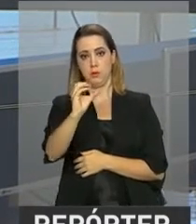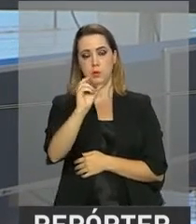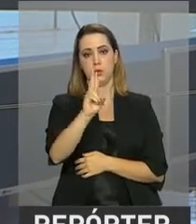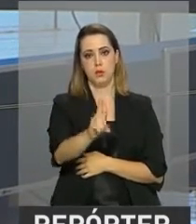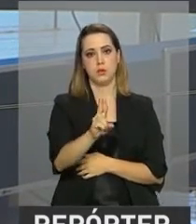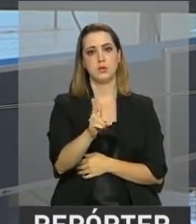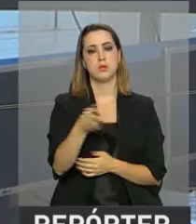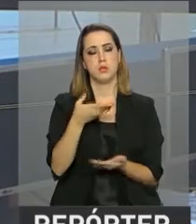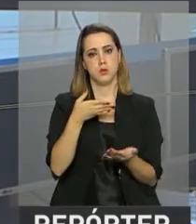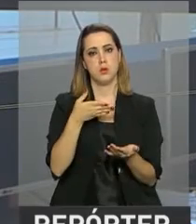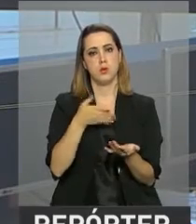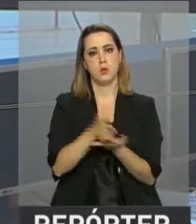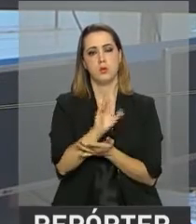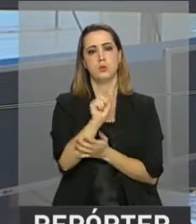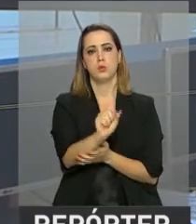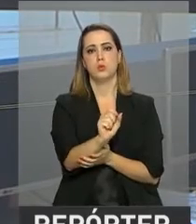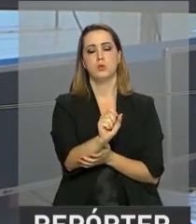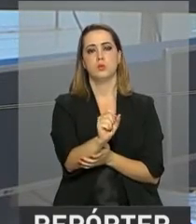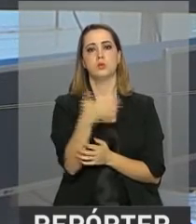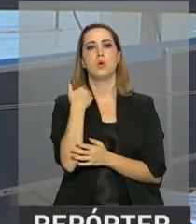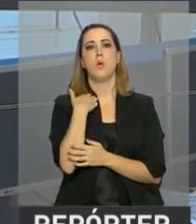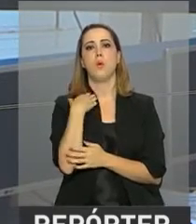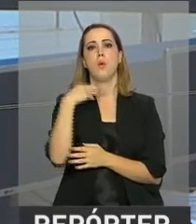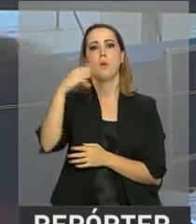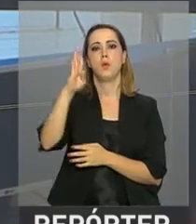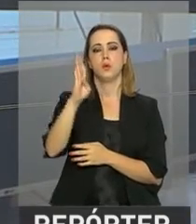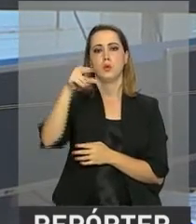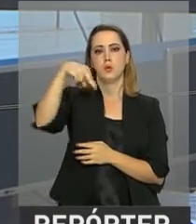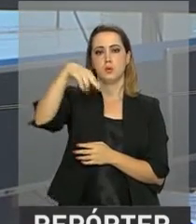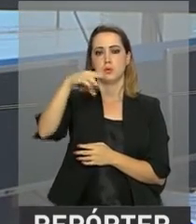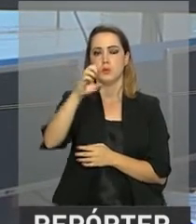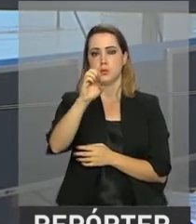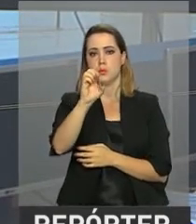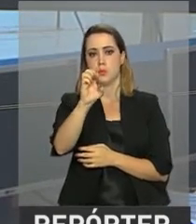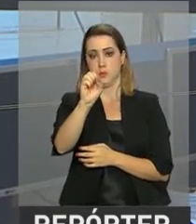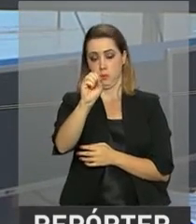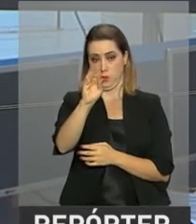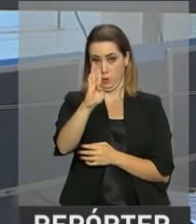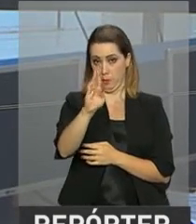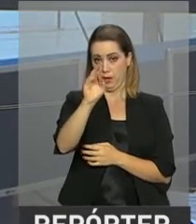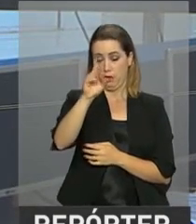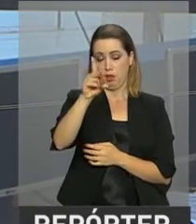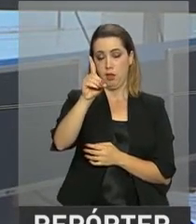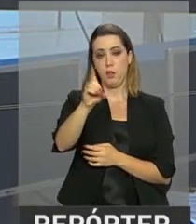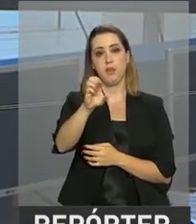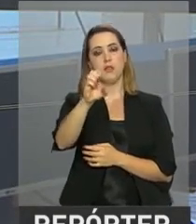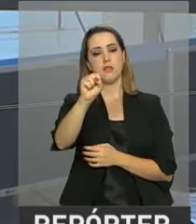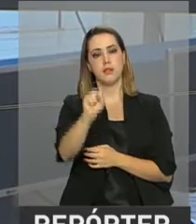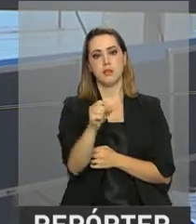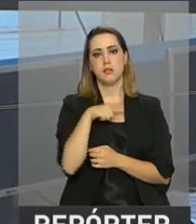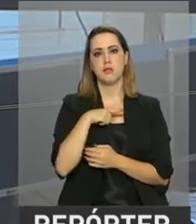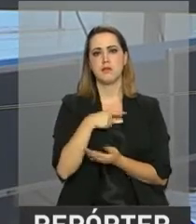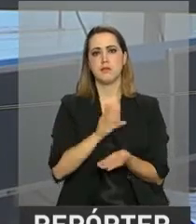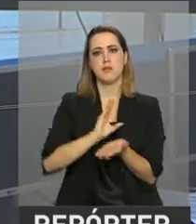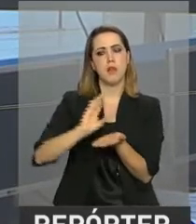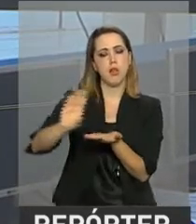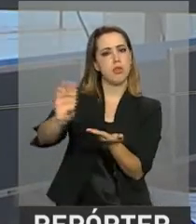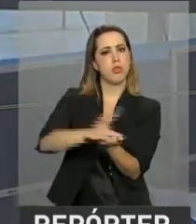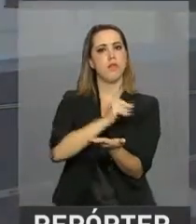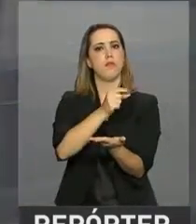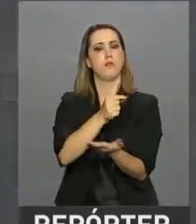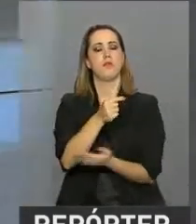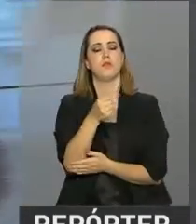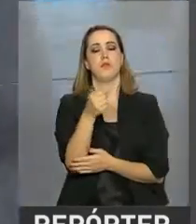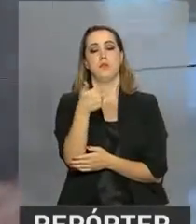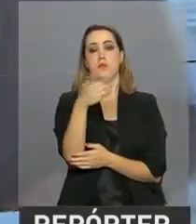o Banco Nacional de Desenvolvimento Econômico e Social, a devolver 100 bilhões de reais ao Tesouro Nacional. Quem